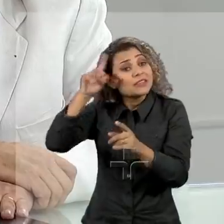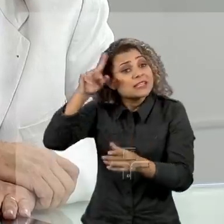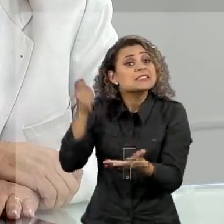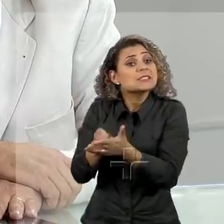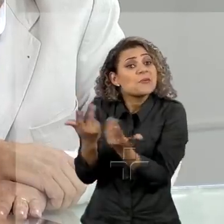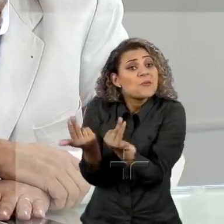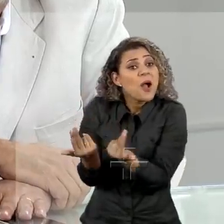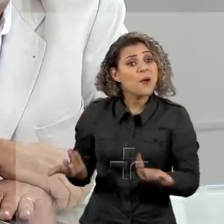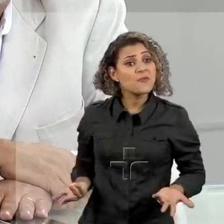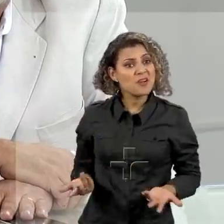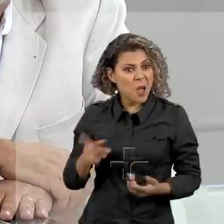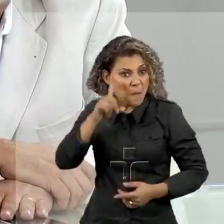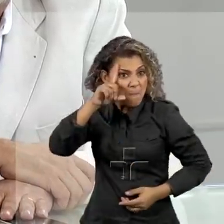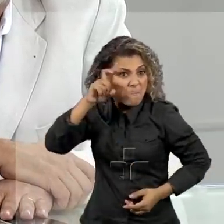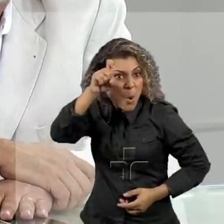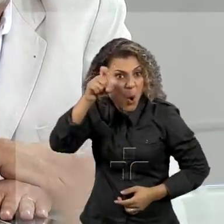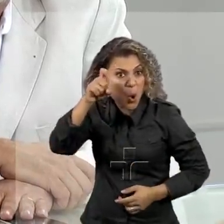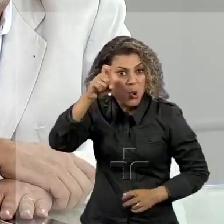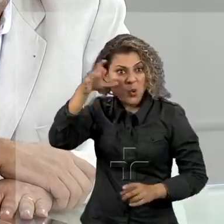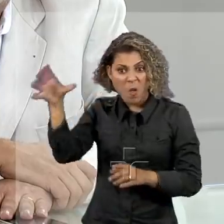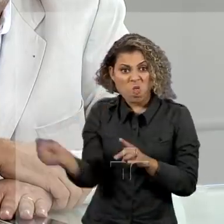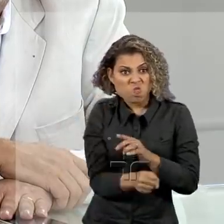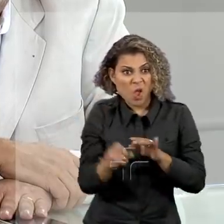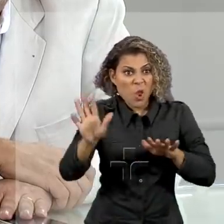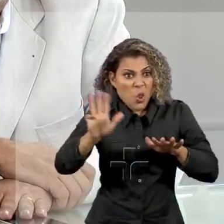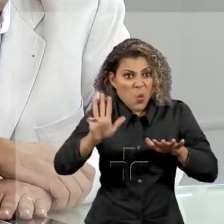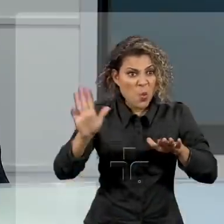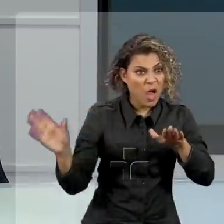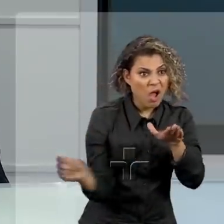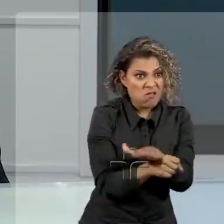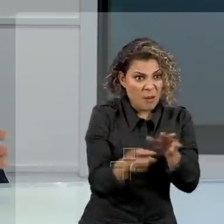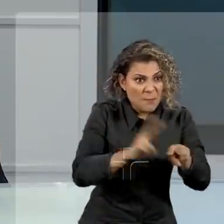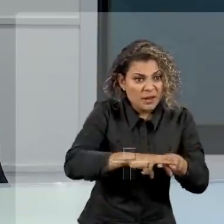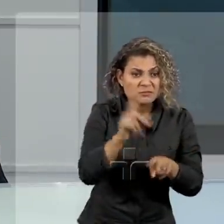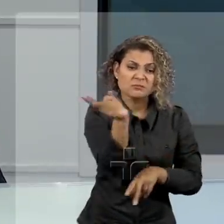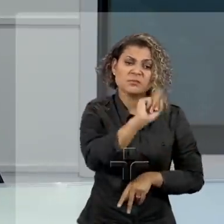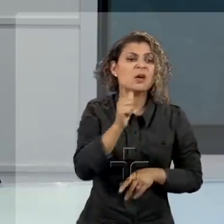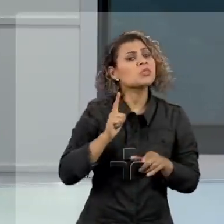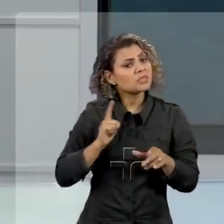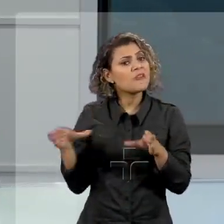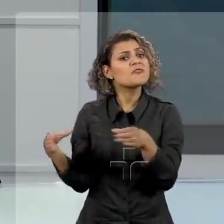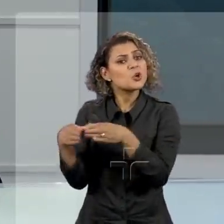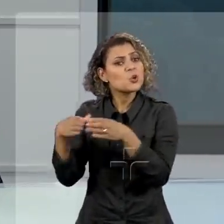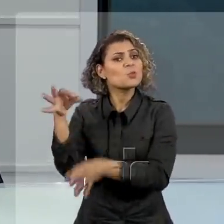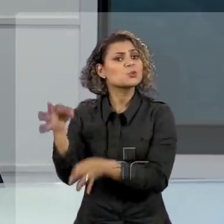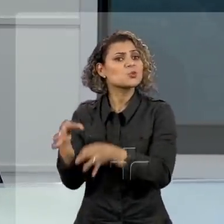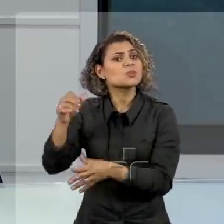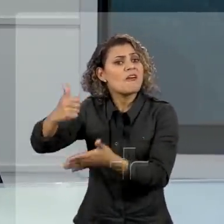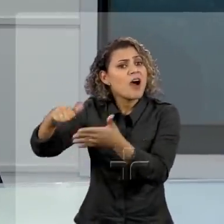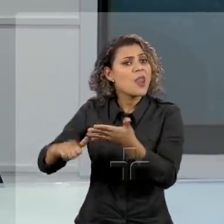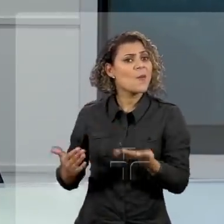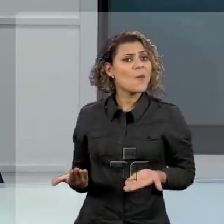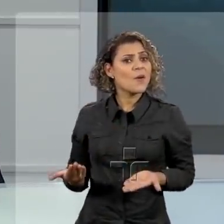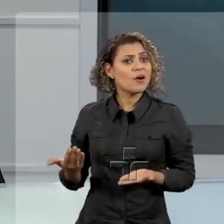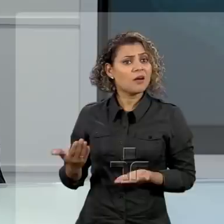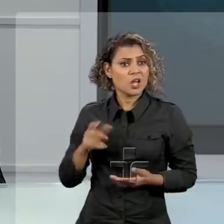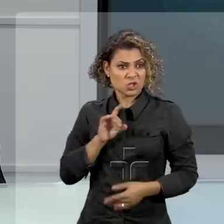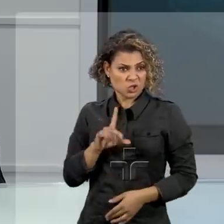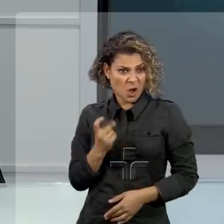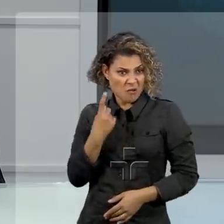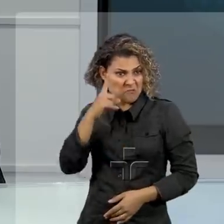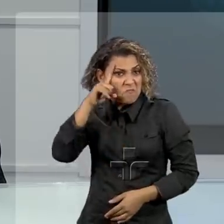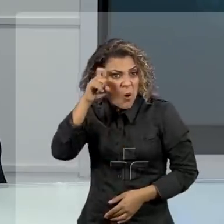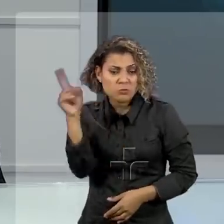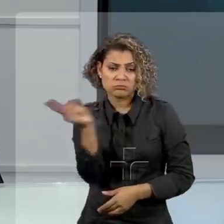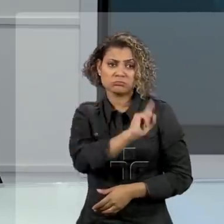pode dizer que Moro colocou Lula, enfim, os demais na cadeia. Foi parte de um sistema que levou a isso, de distribuição de